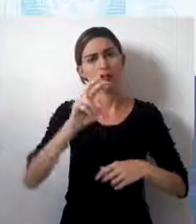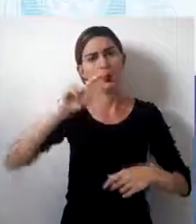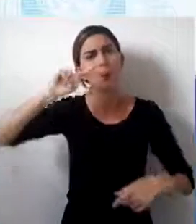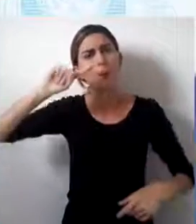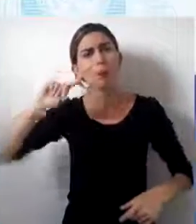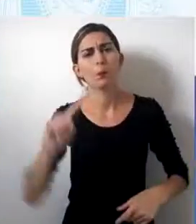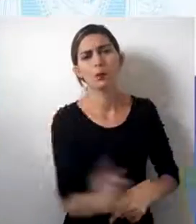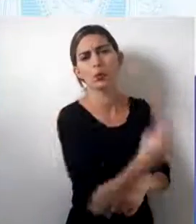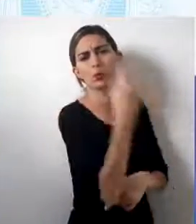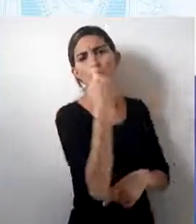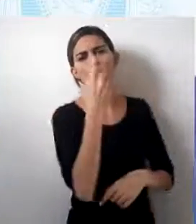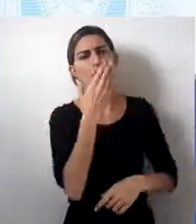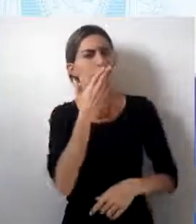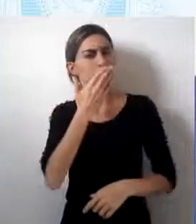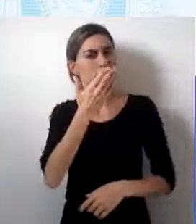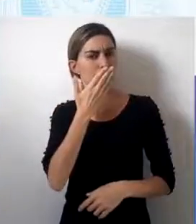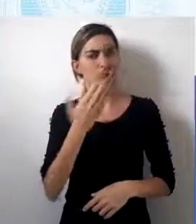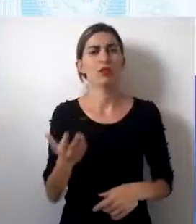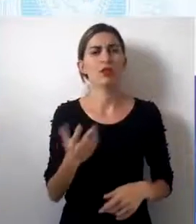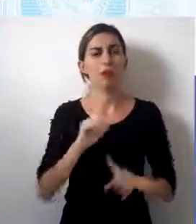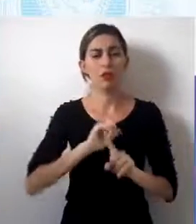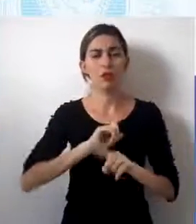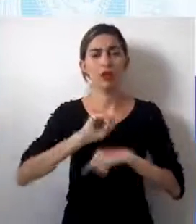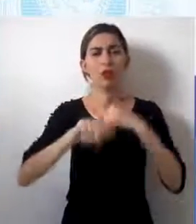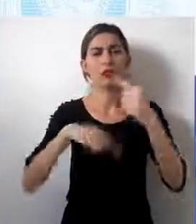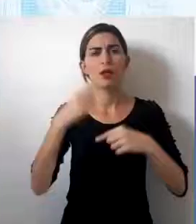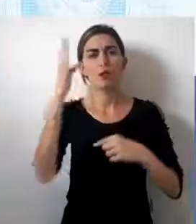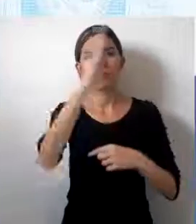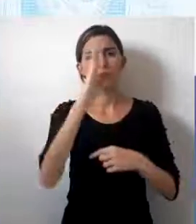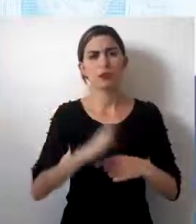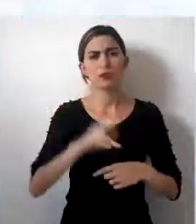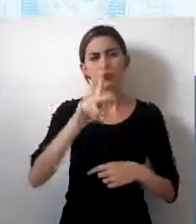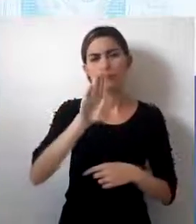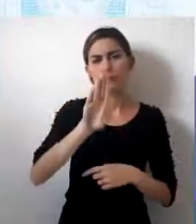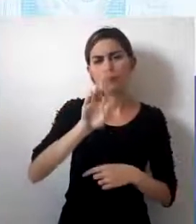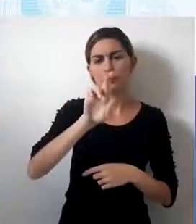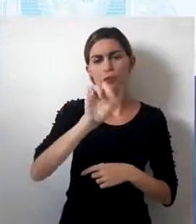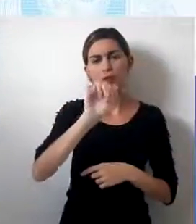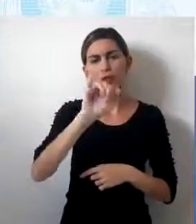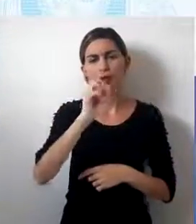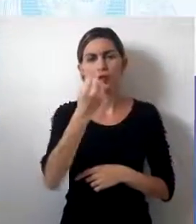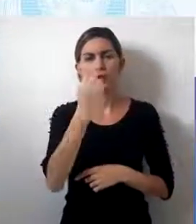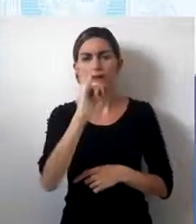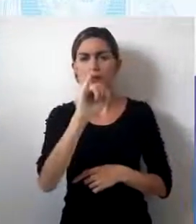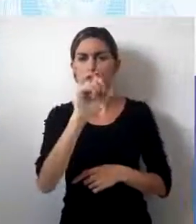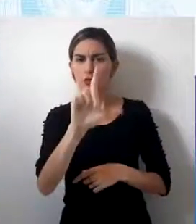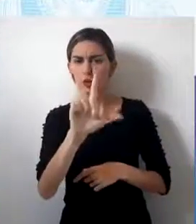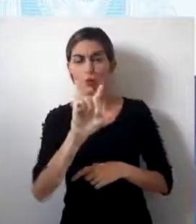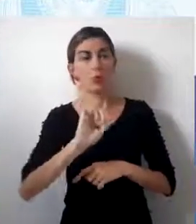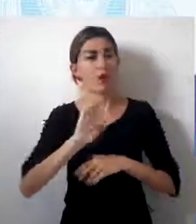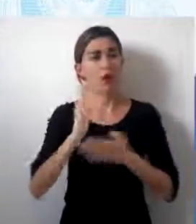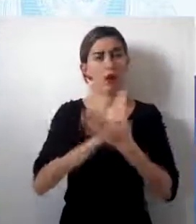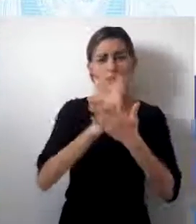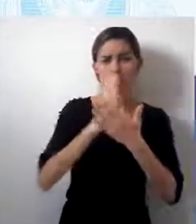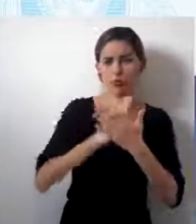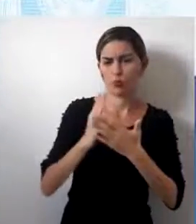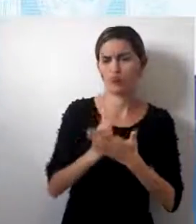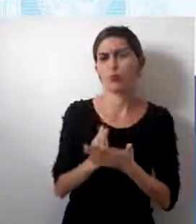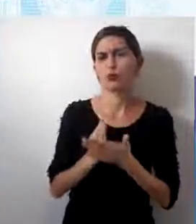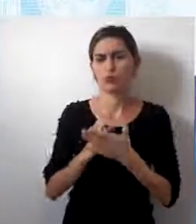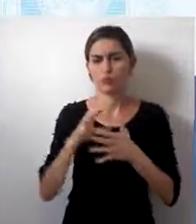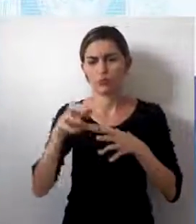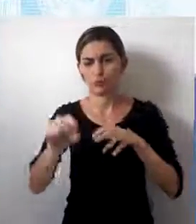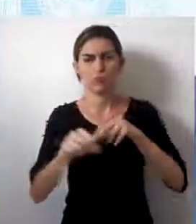5 milhões de indígenas no território, que depois foi chamado de Brasil. No início da colonização, algumas nações